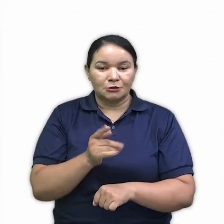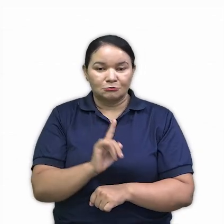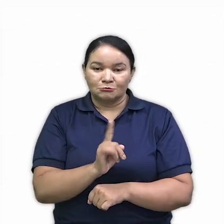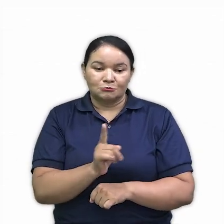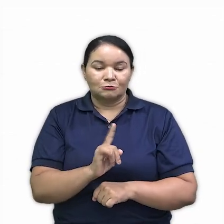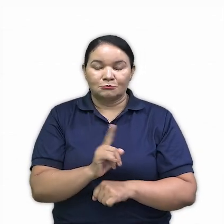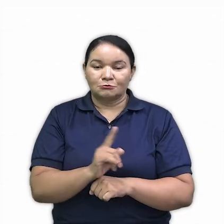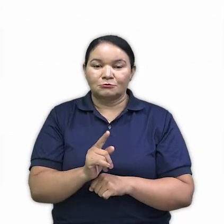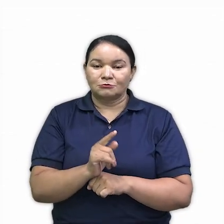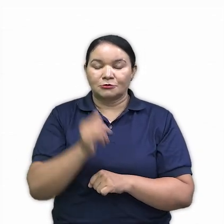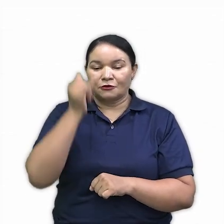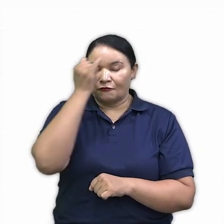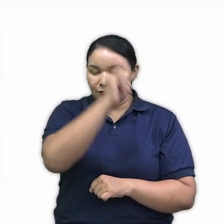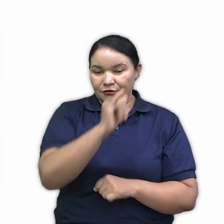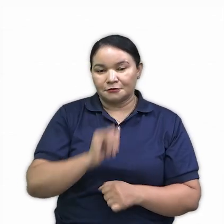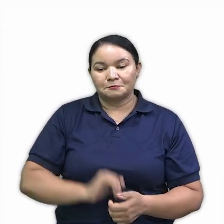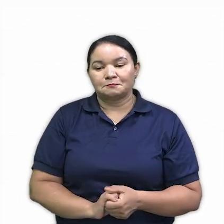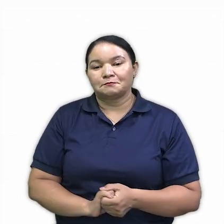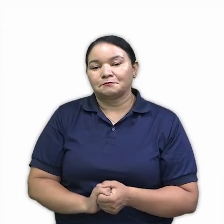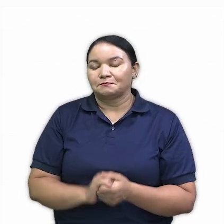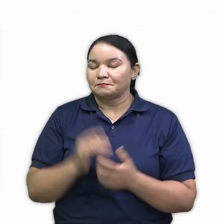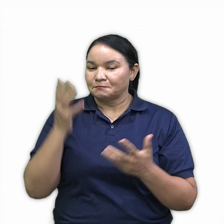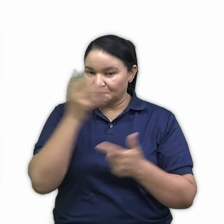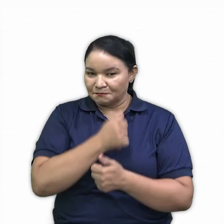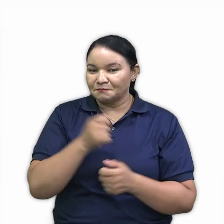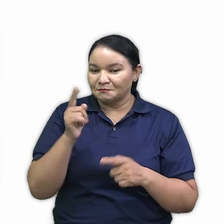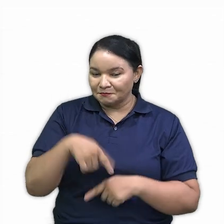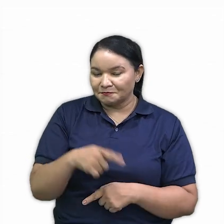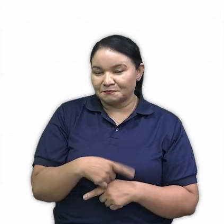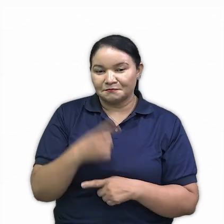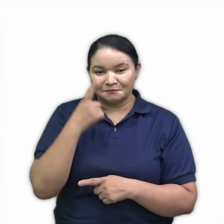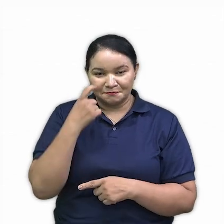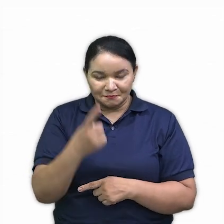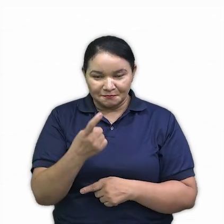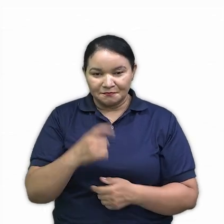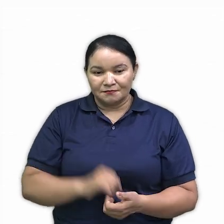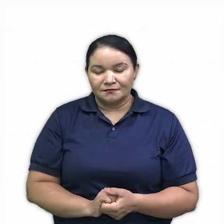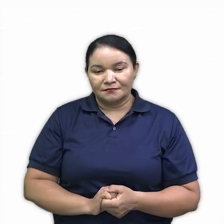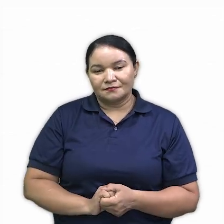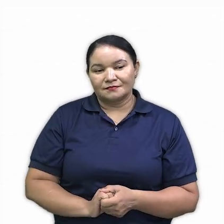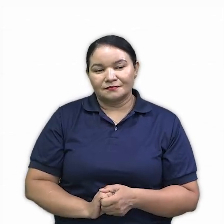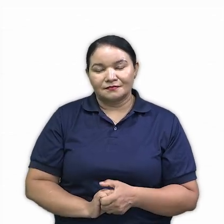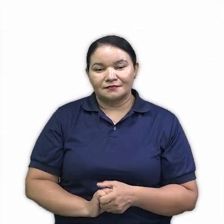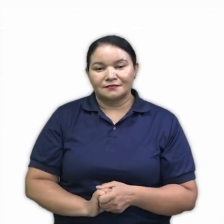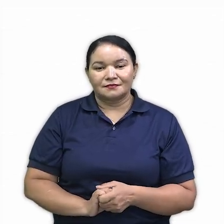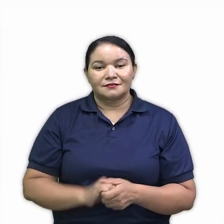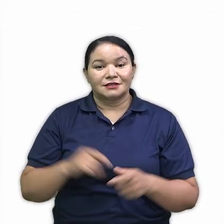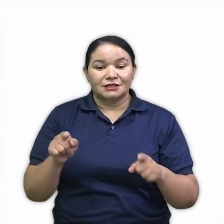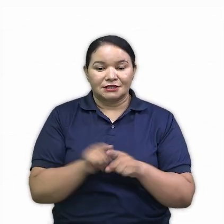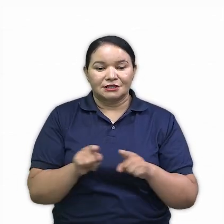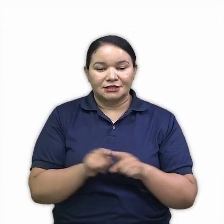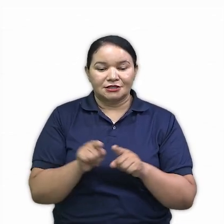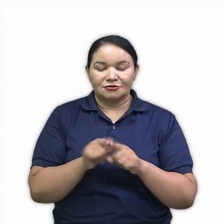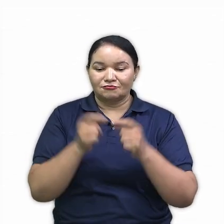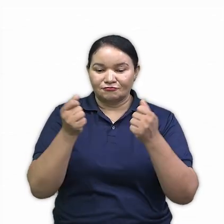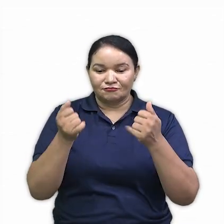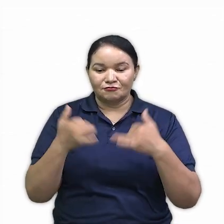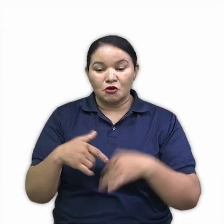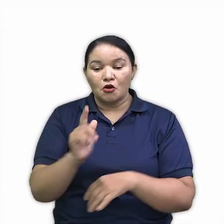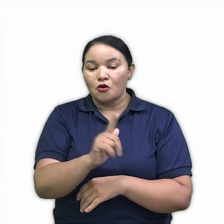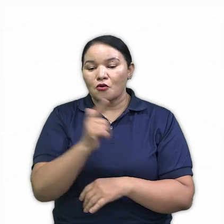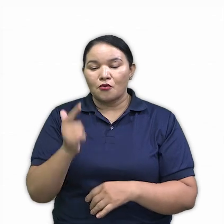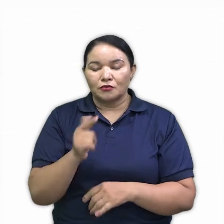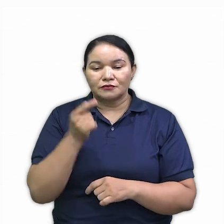antirracista. Não é bonito isso aí? Então é isso aqui que eu acho interessante, né? Você está ali